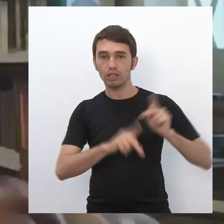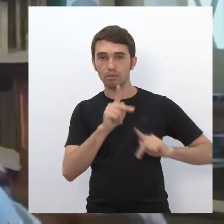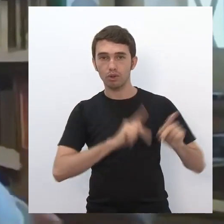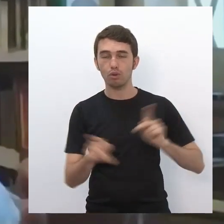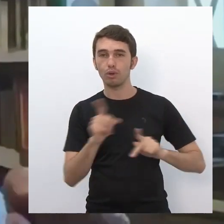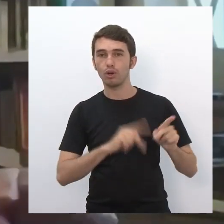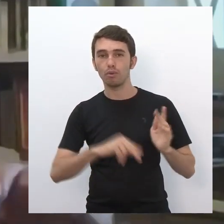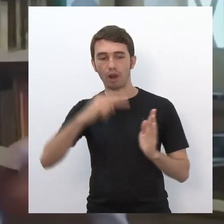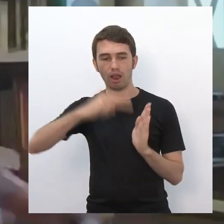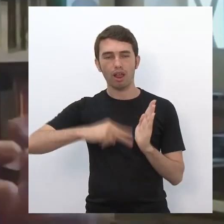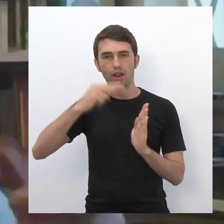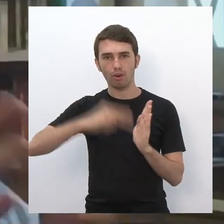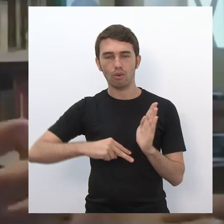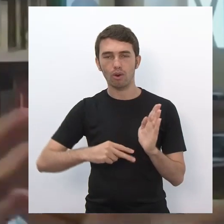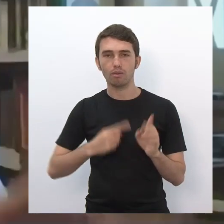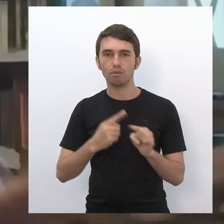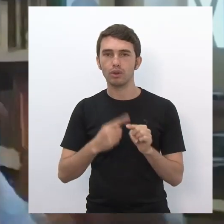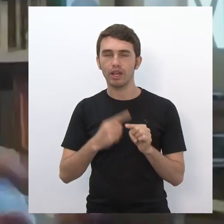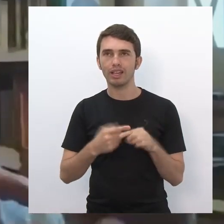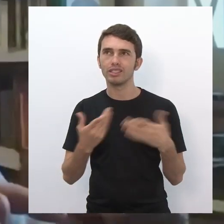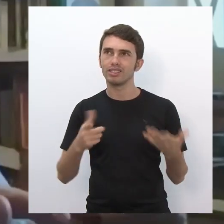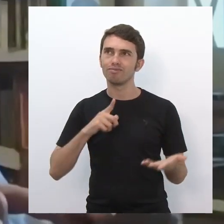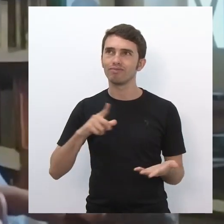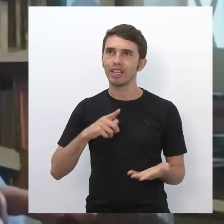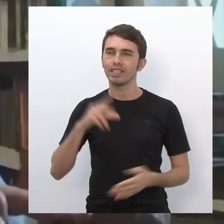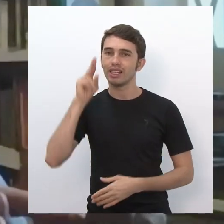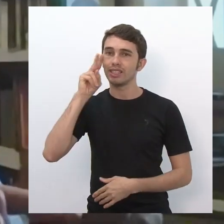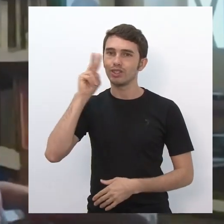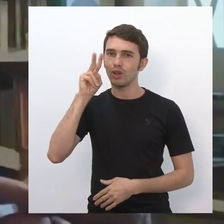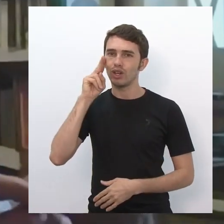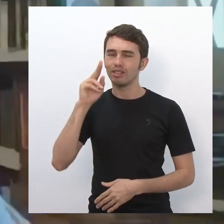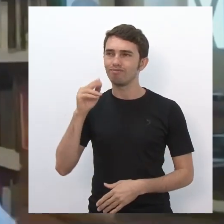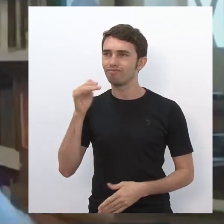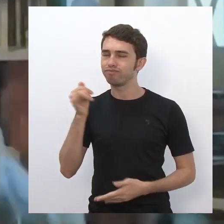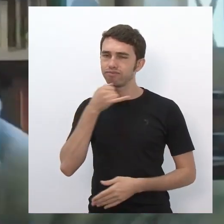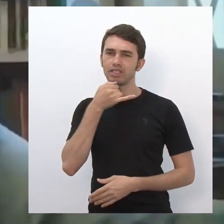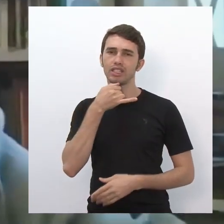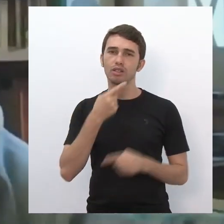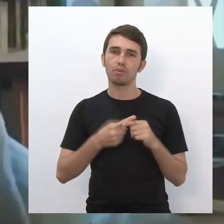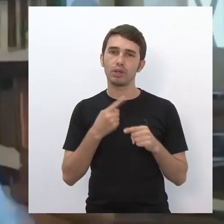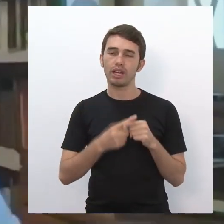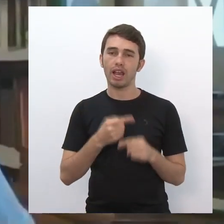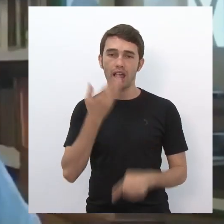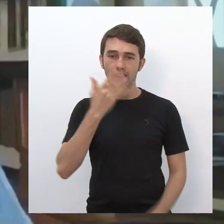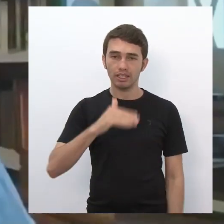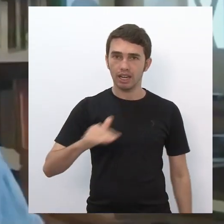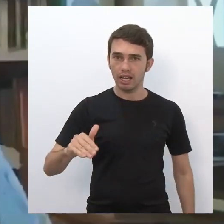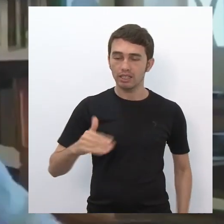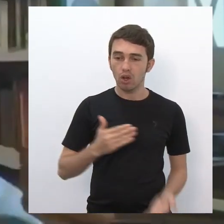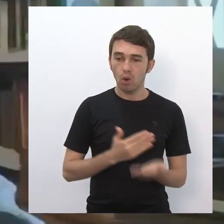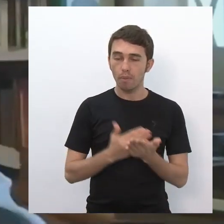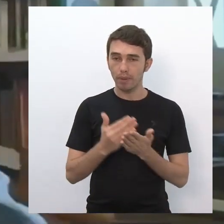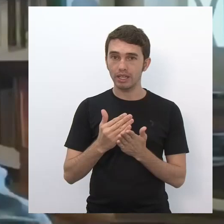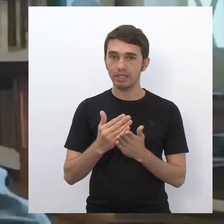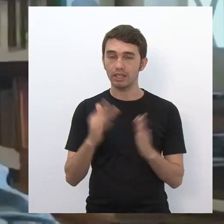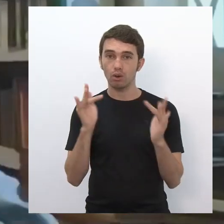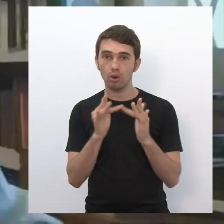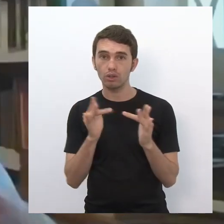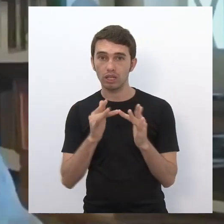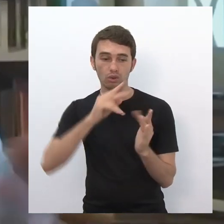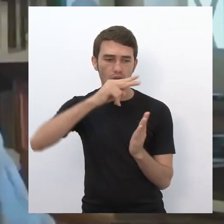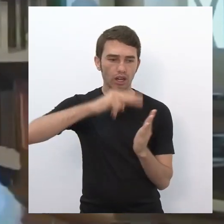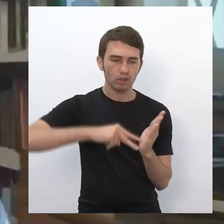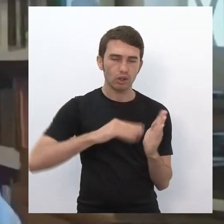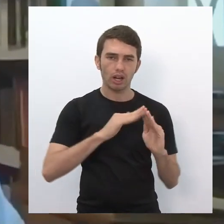essa história que é um pouco trágica, né? Que as crianças entram em contato com a leitura na escola, mas